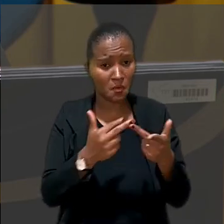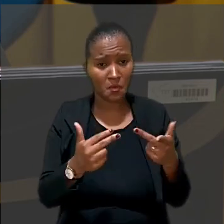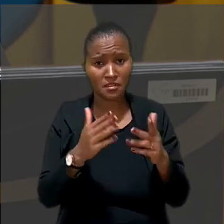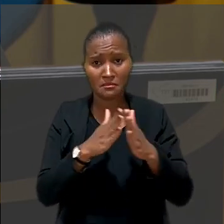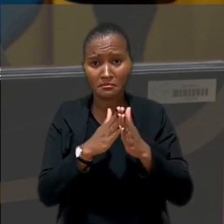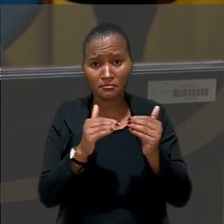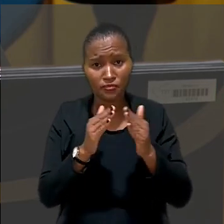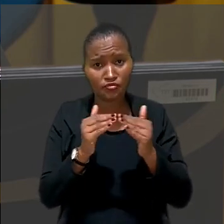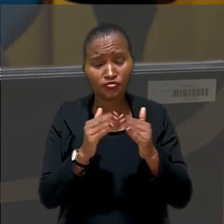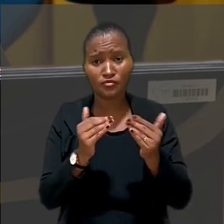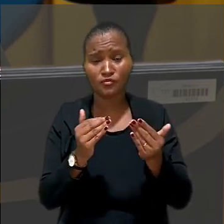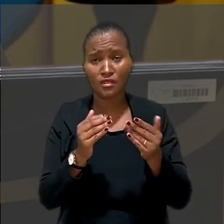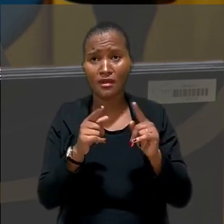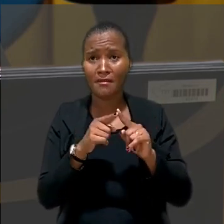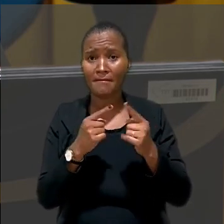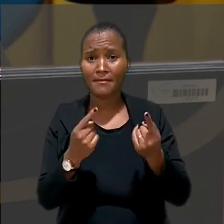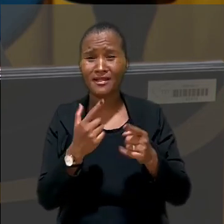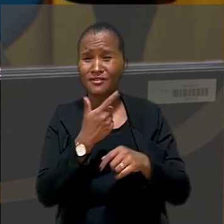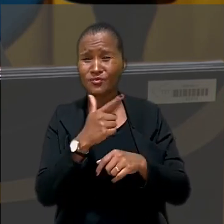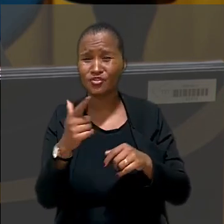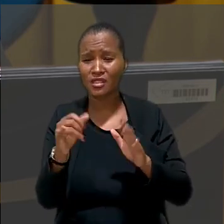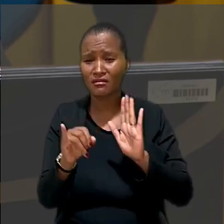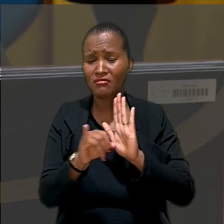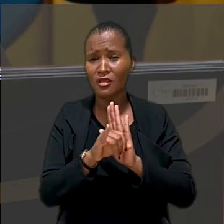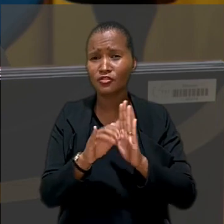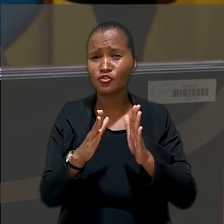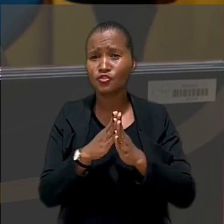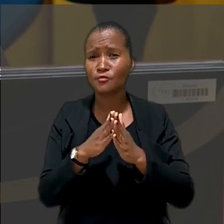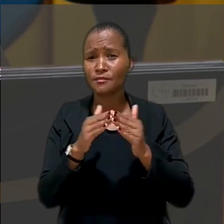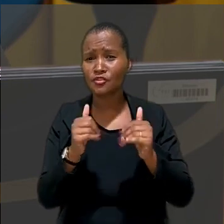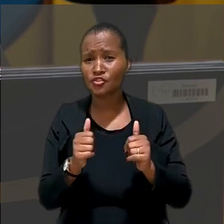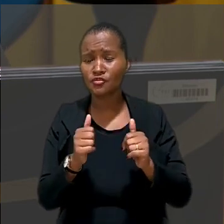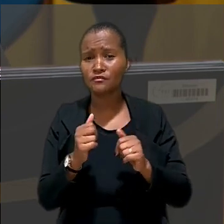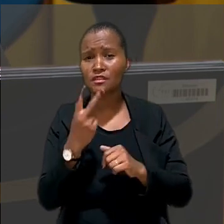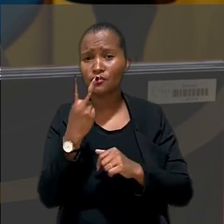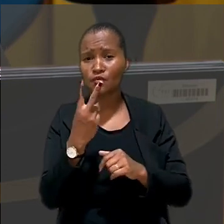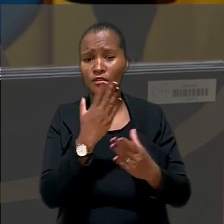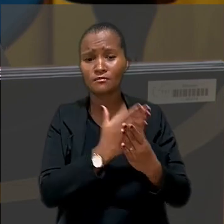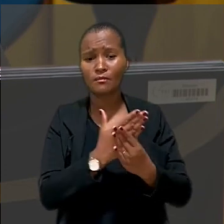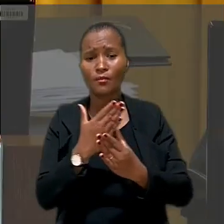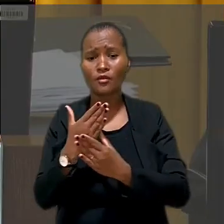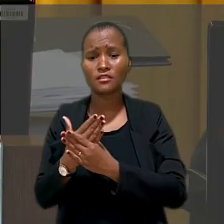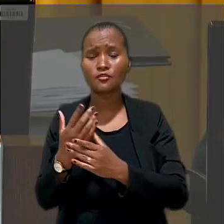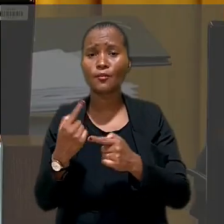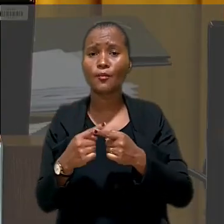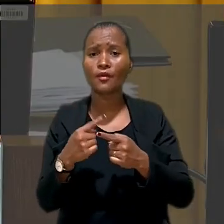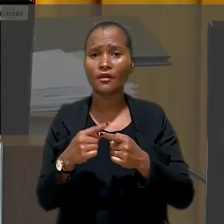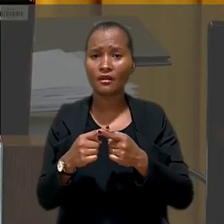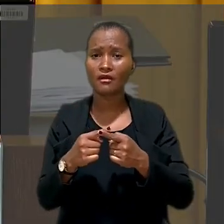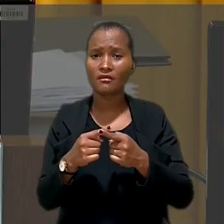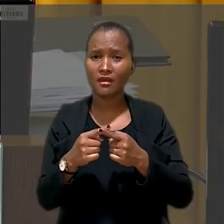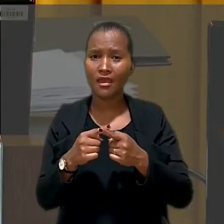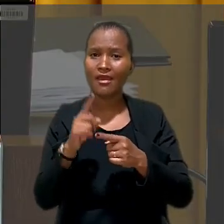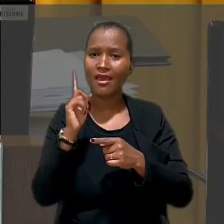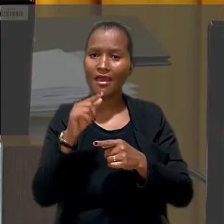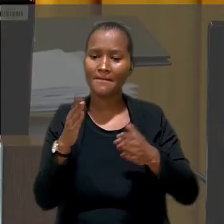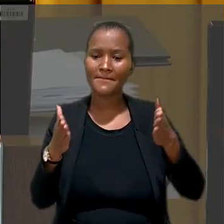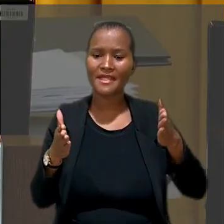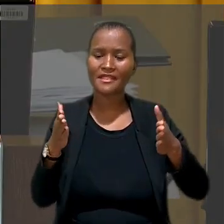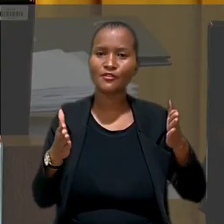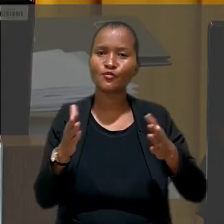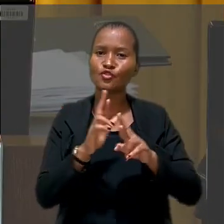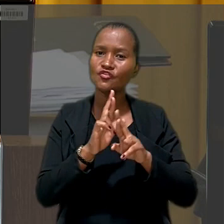mesmo pedido. No caso, porém, não havia identidade de pedidos nas duas ações, porque eles se referem a